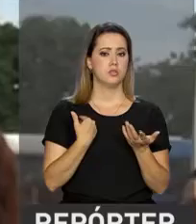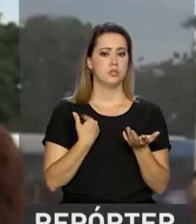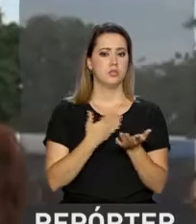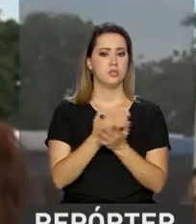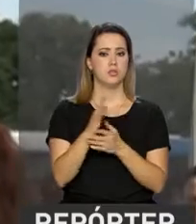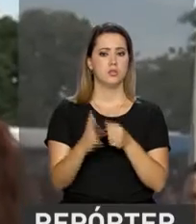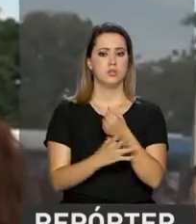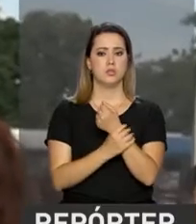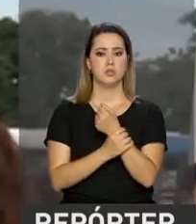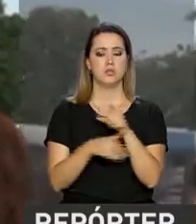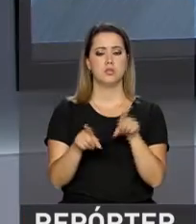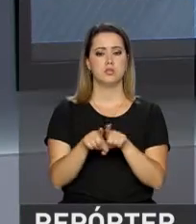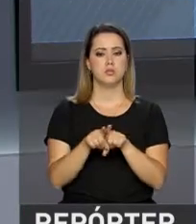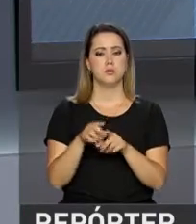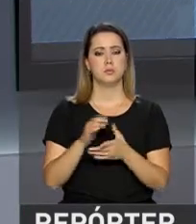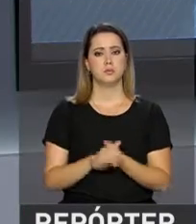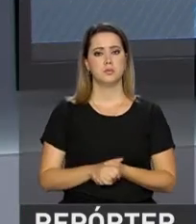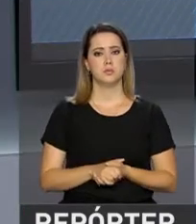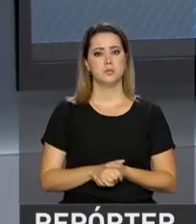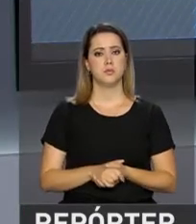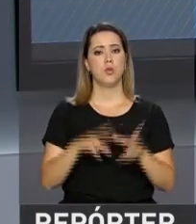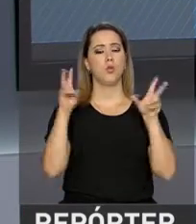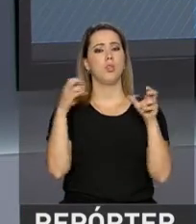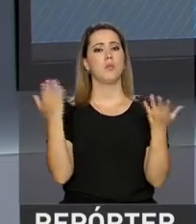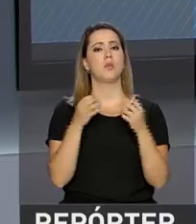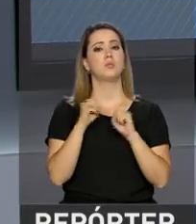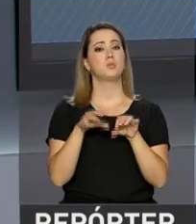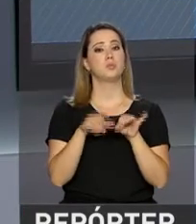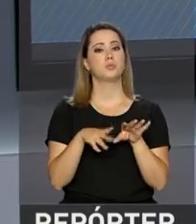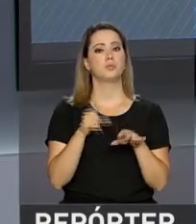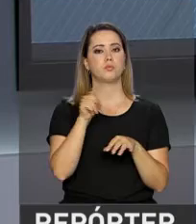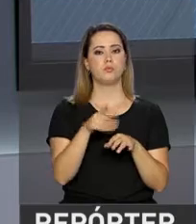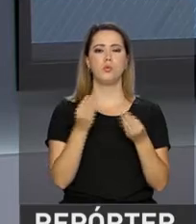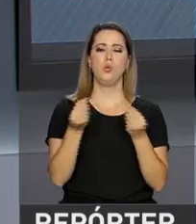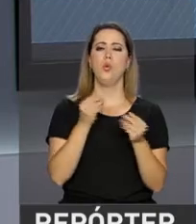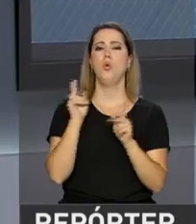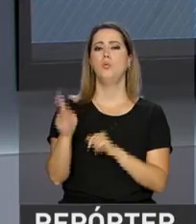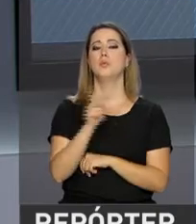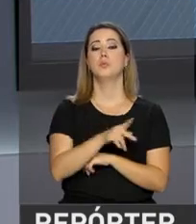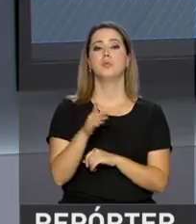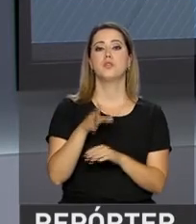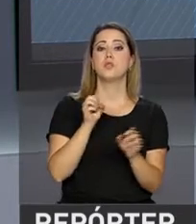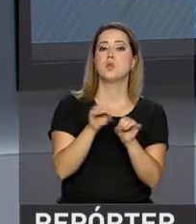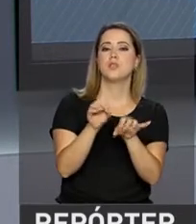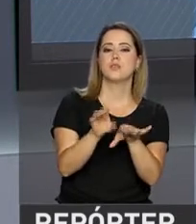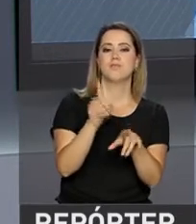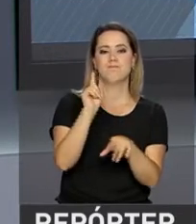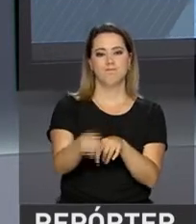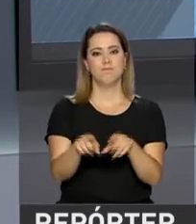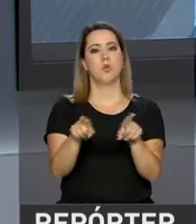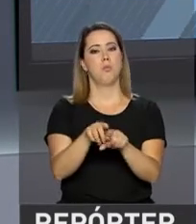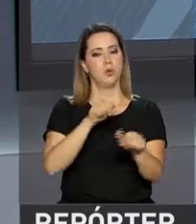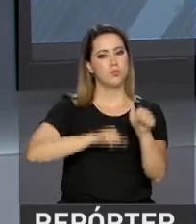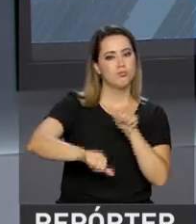e segurança também, né? O assunto agora é educação. A forma como o professor transmite conhecimento